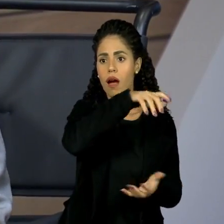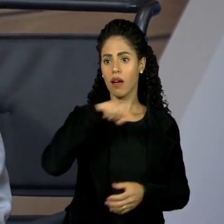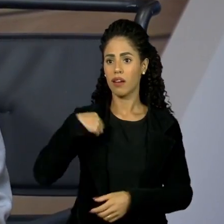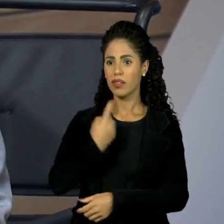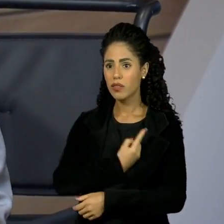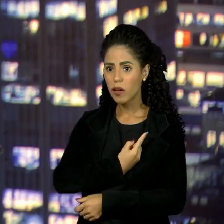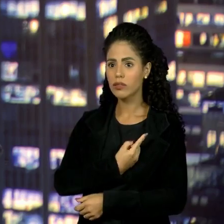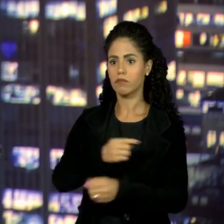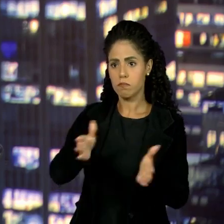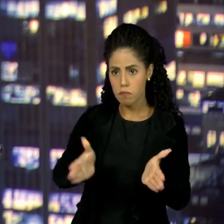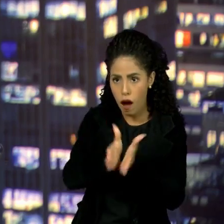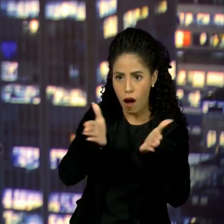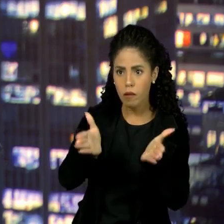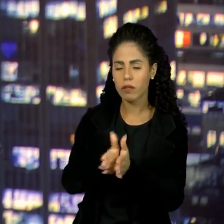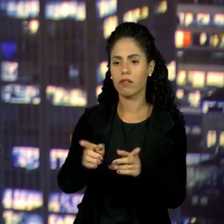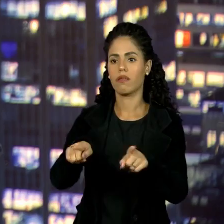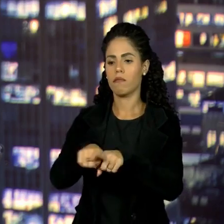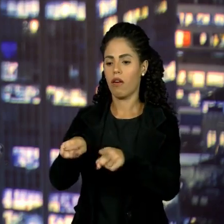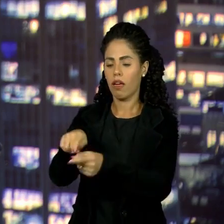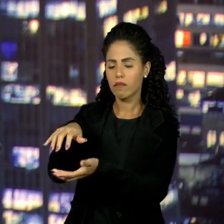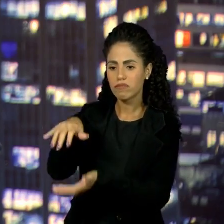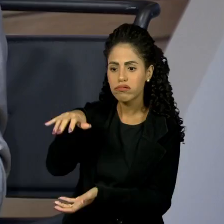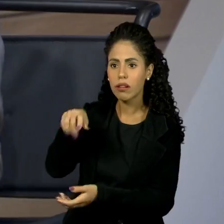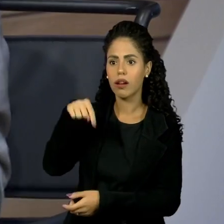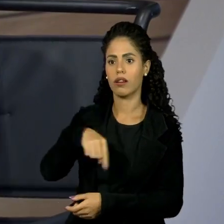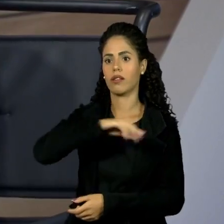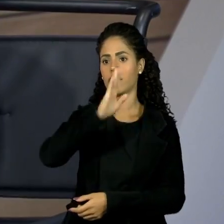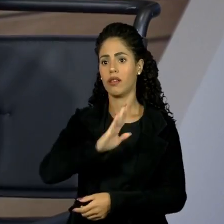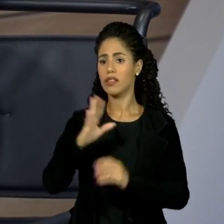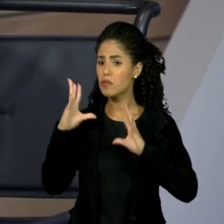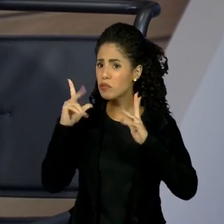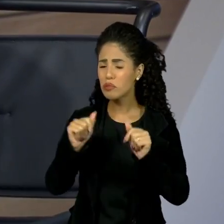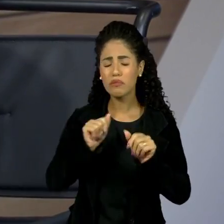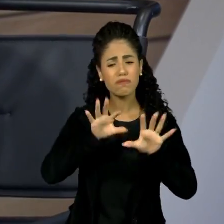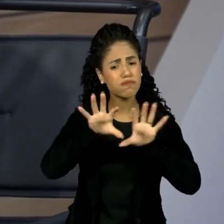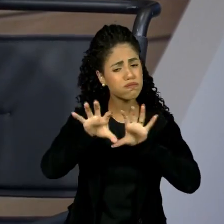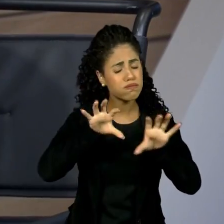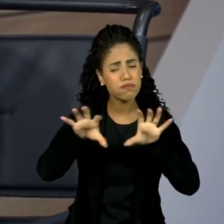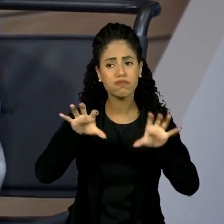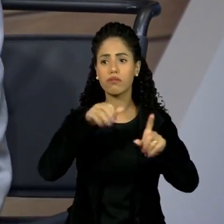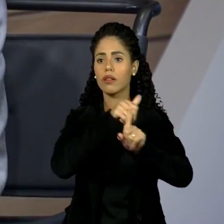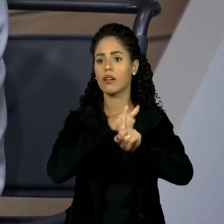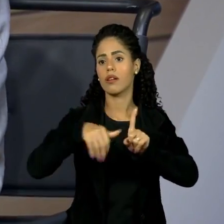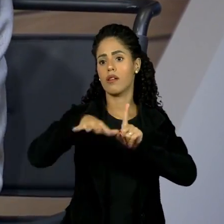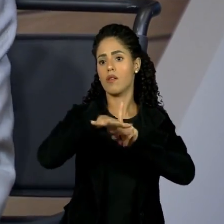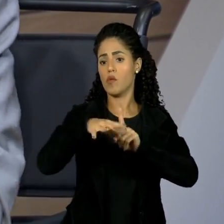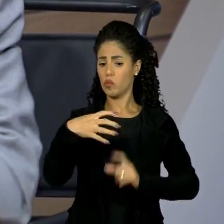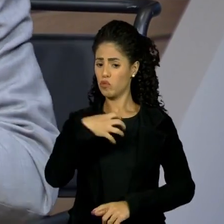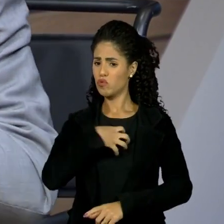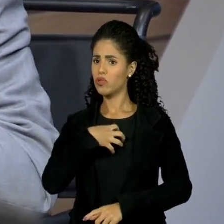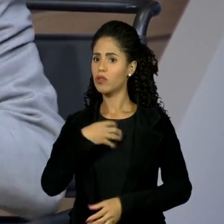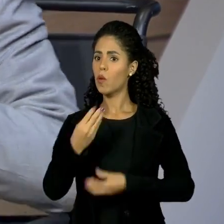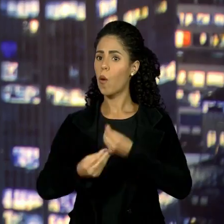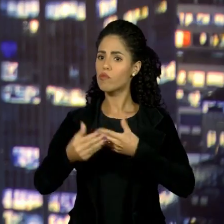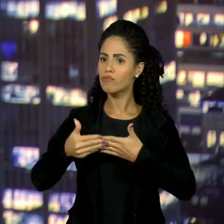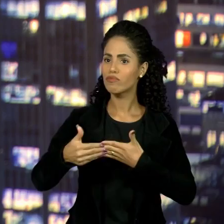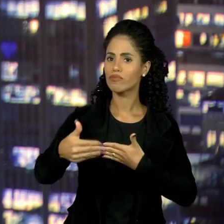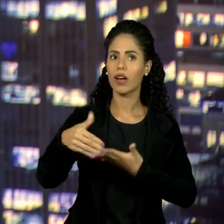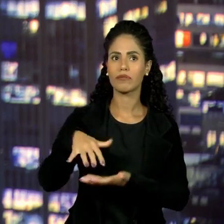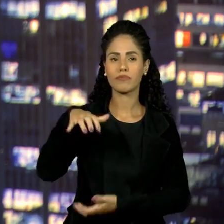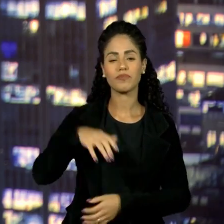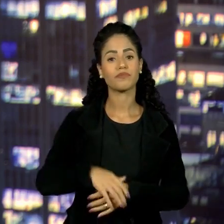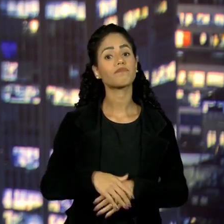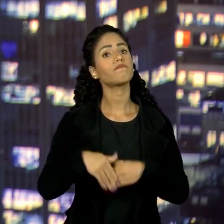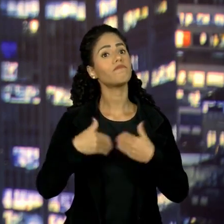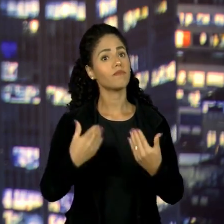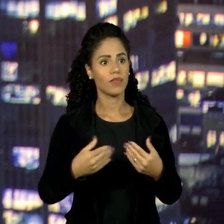pobreza, se não em miséria. Então, tudo isso afeta a forma como você vai poder envelhecer. Isso, né? Então, a gente